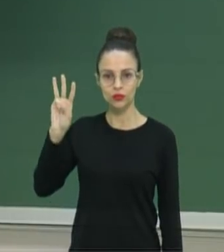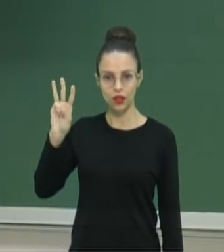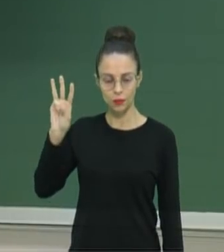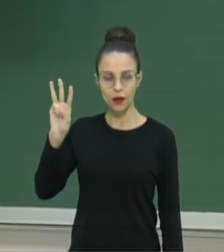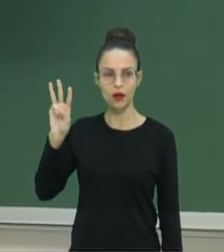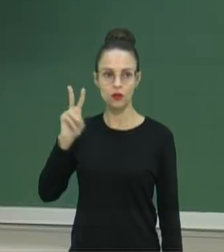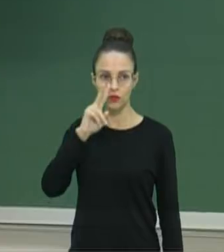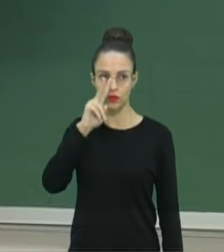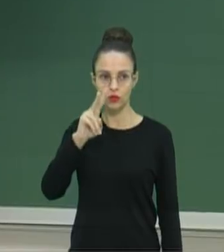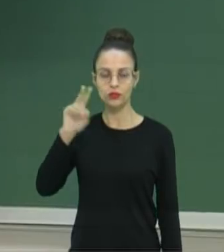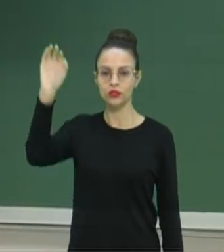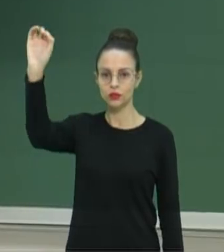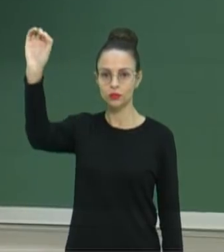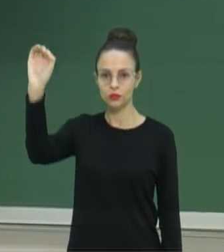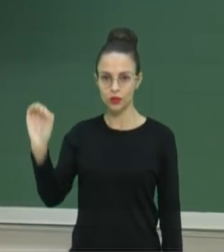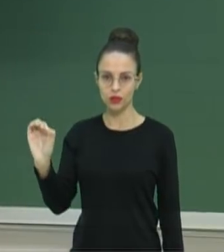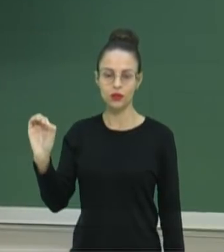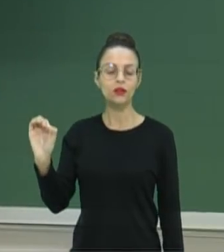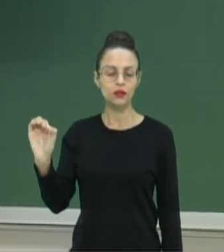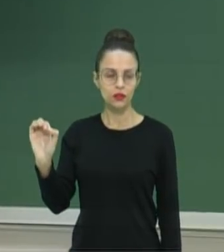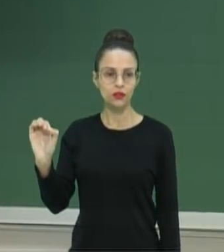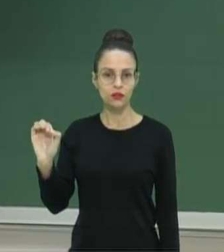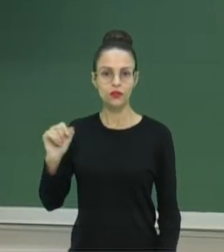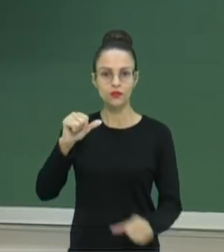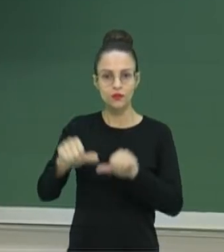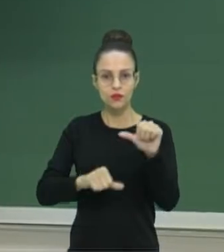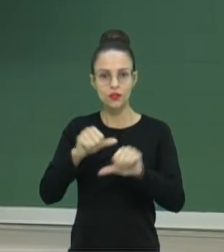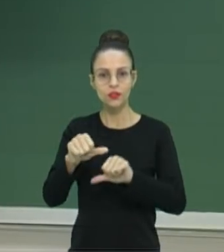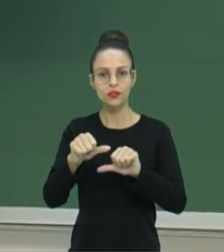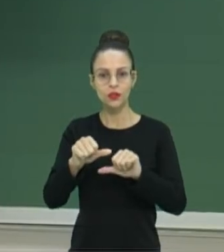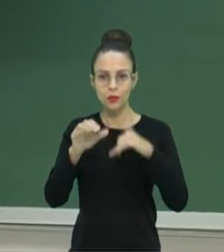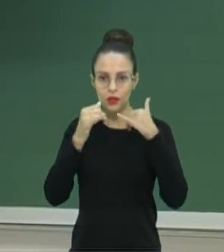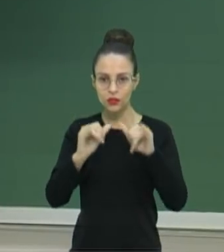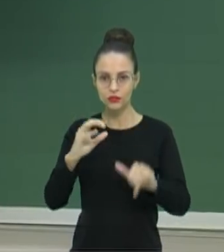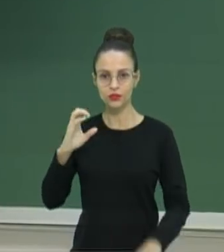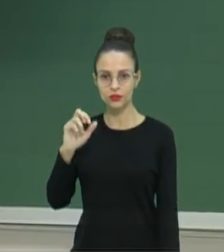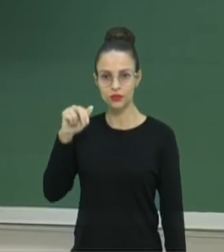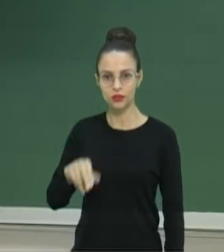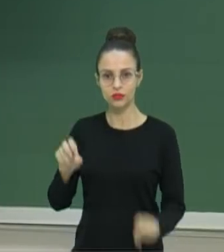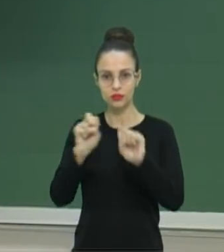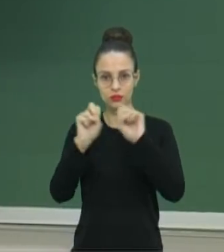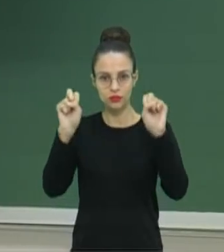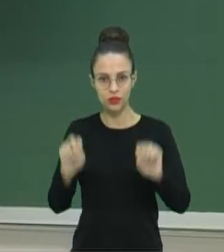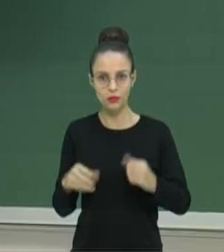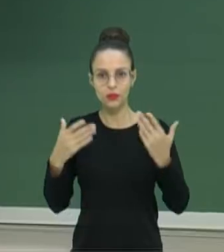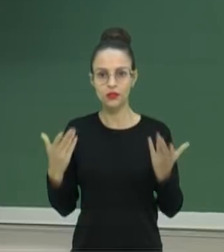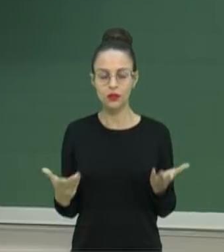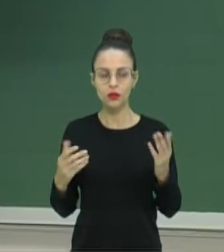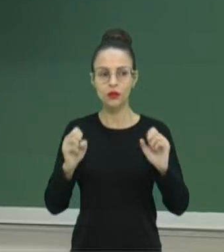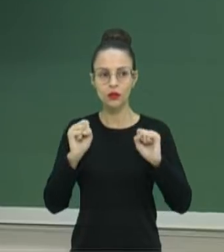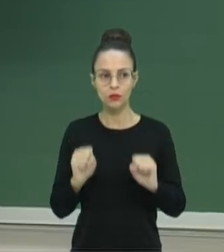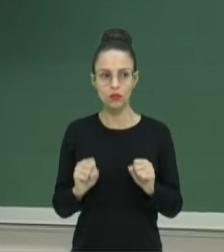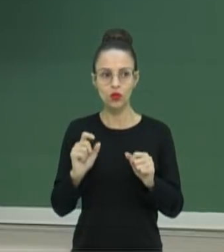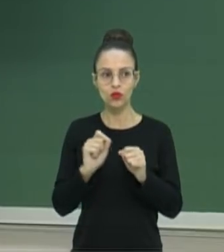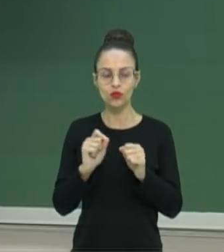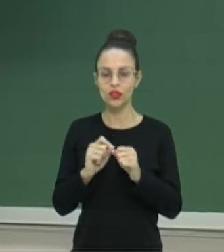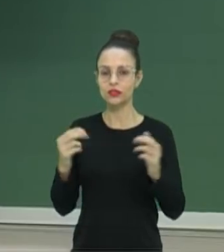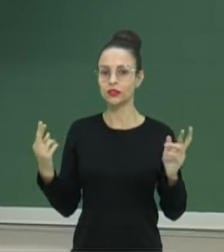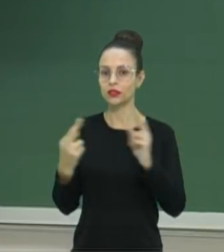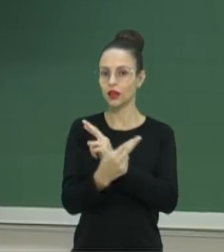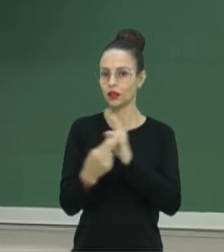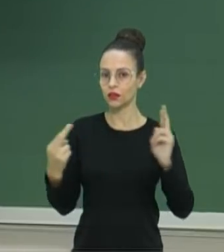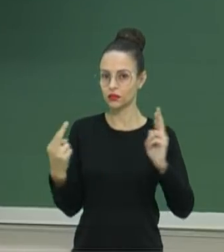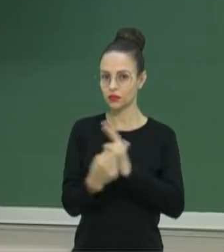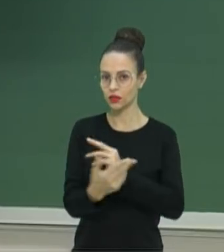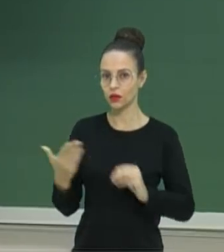força-peso, ela está virando, nesse caso, variação de energia cinética para o sistema, certo? Então, eu posso fazer essa relação